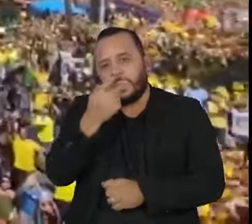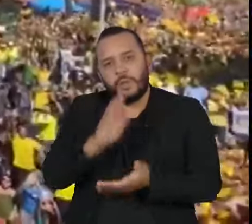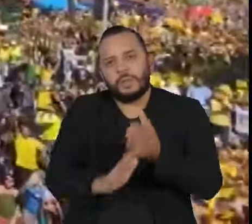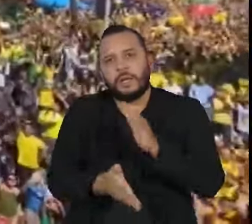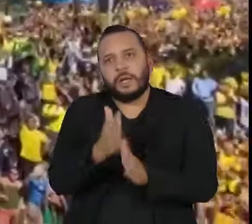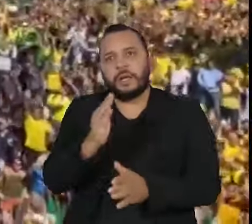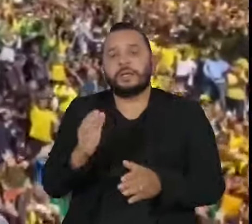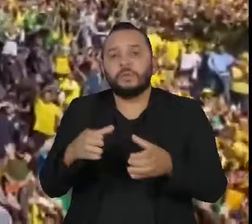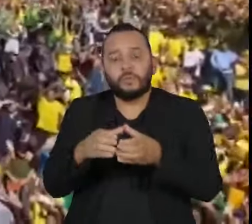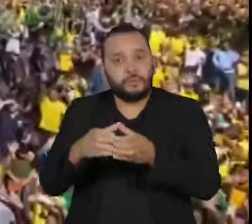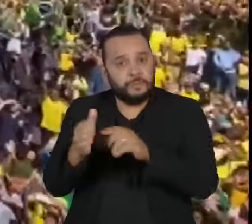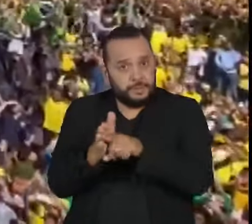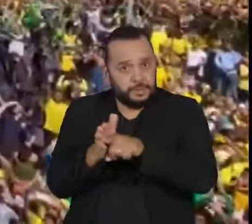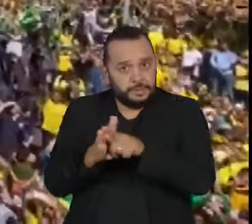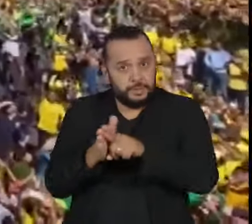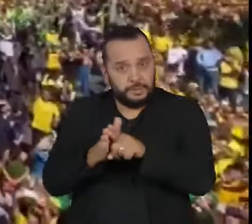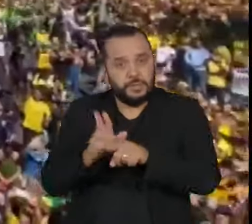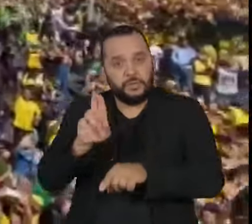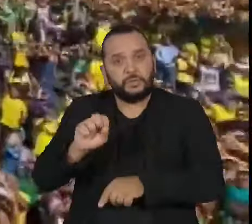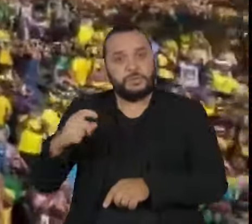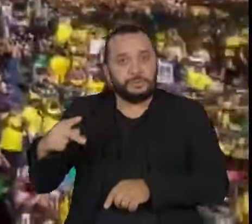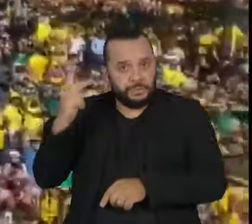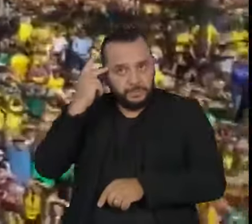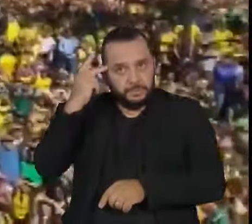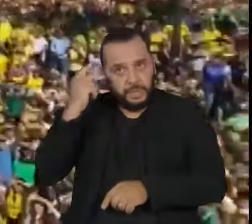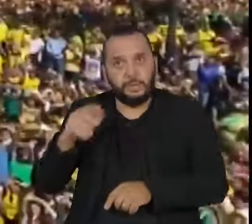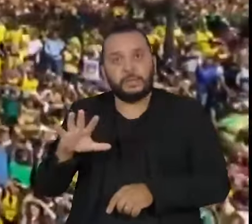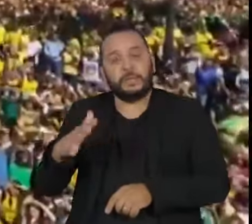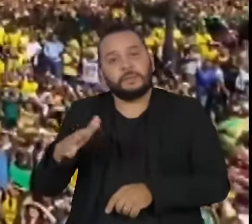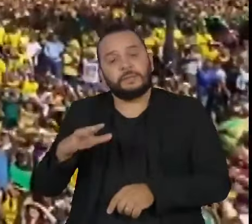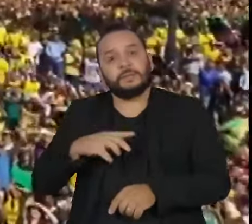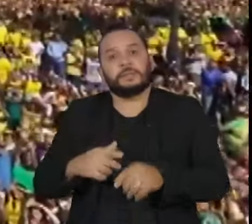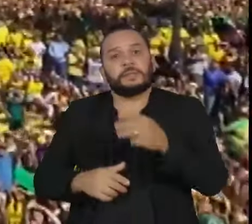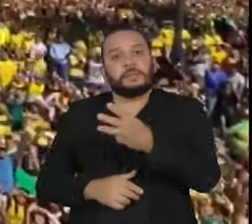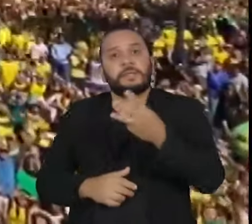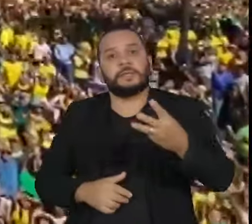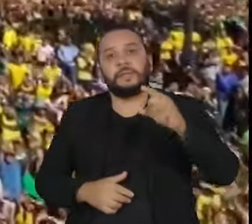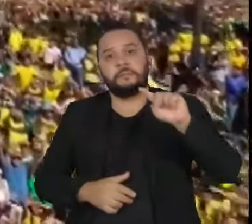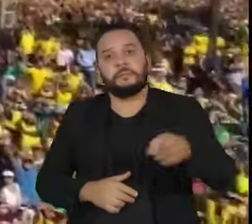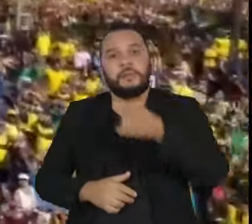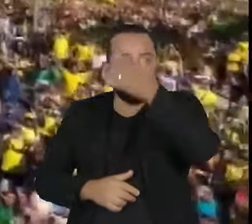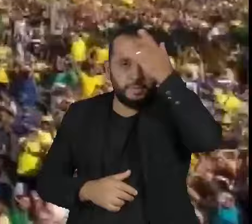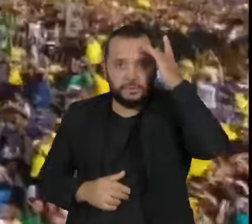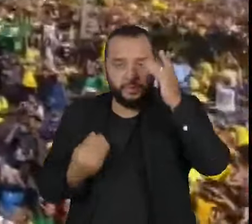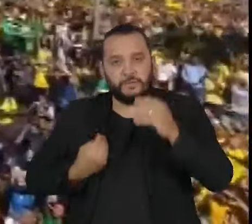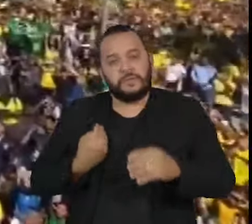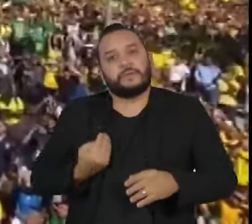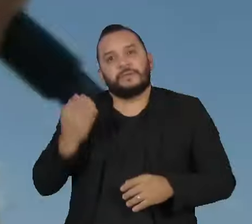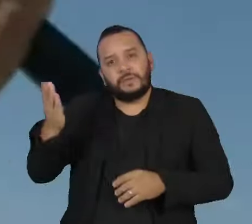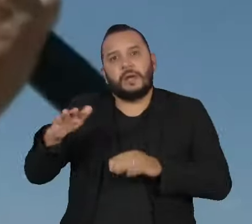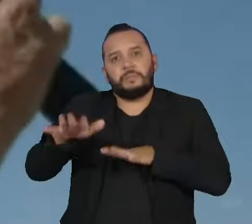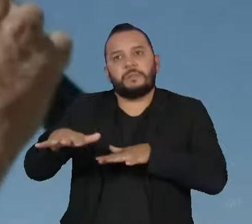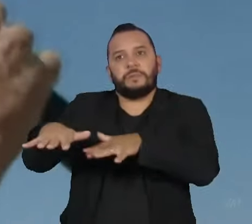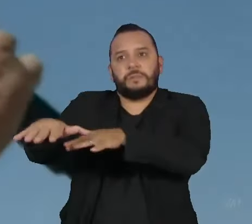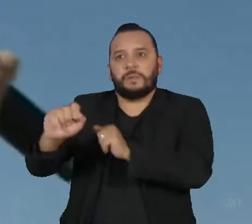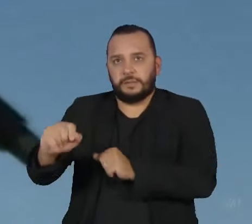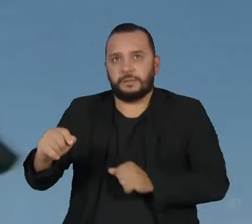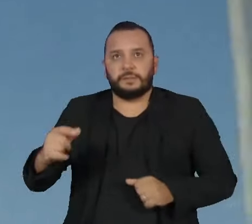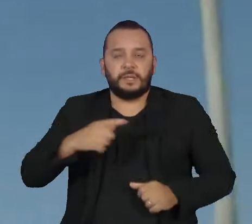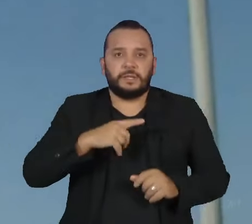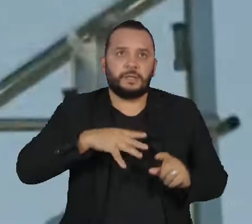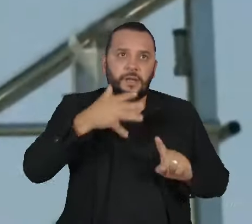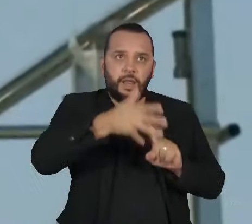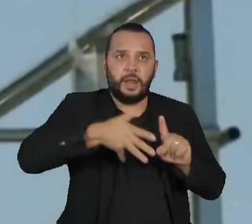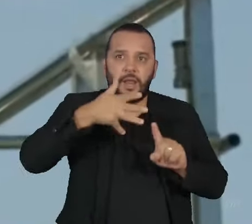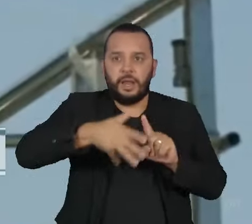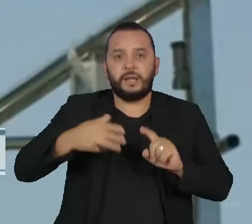grupo de estudos da Universidade de São Paulo estimou em quase 33 mil o número de pessoas presentes à manifestação. No discurso de cerca